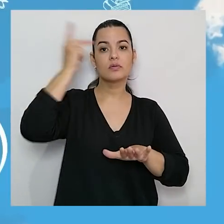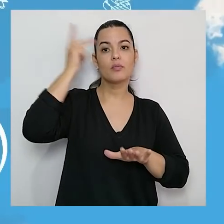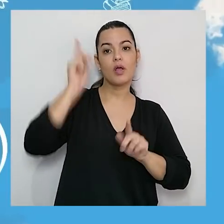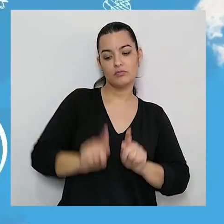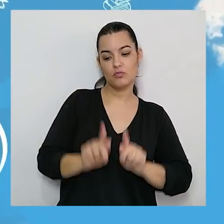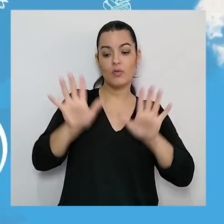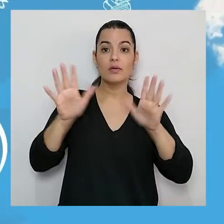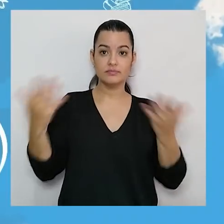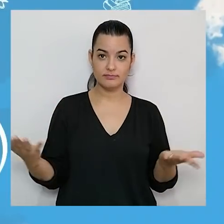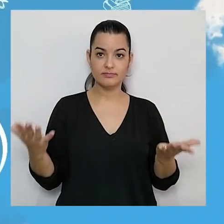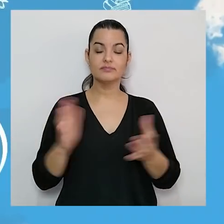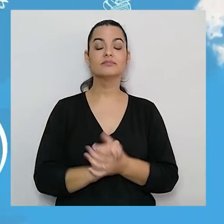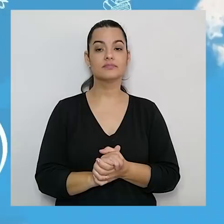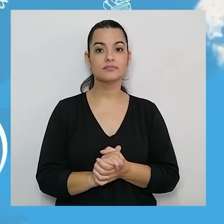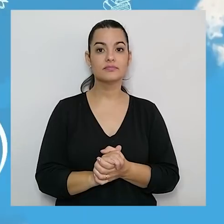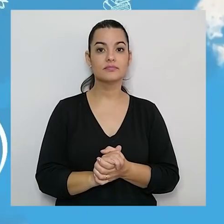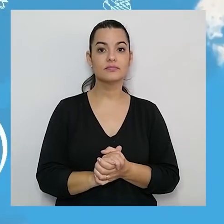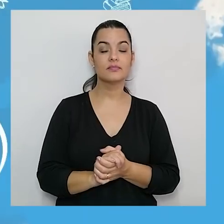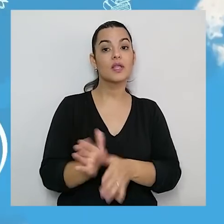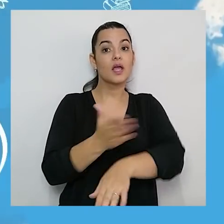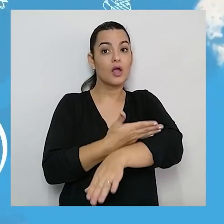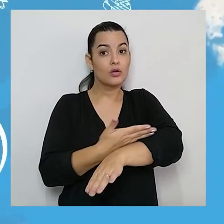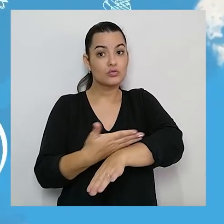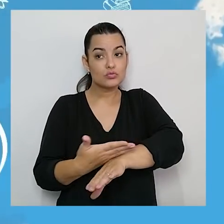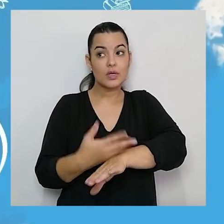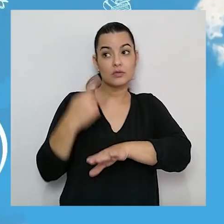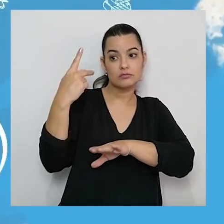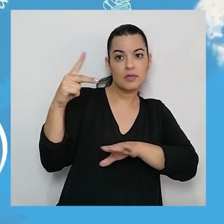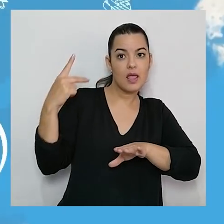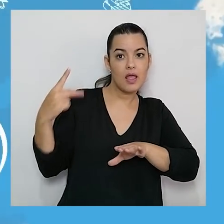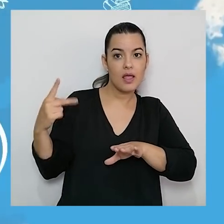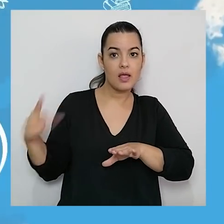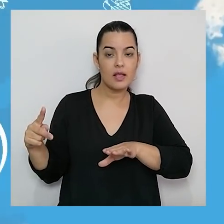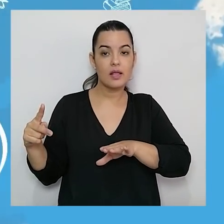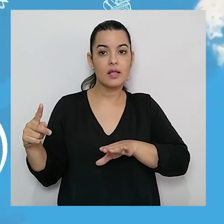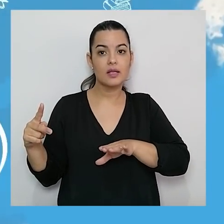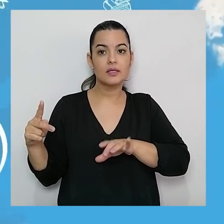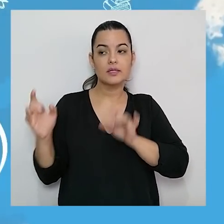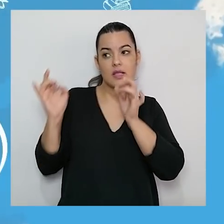Então, esses hábitos, esses costumes, eles não são facilmente